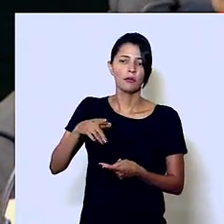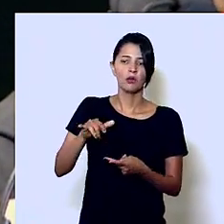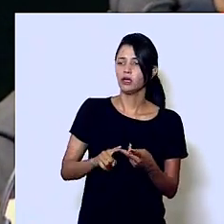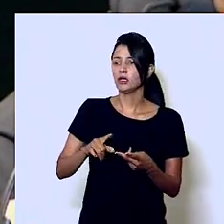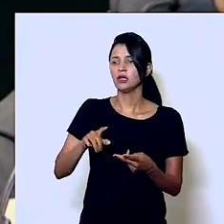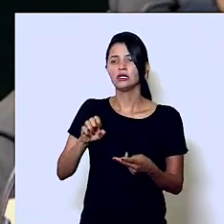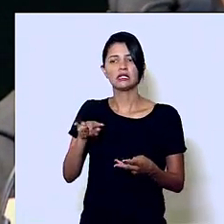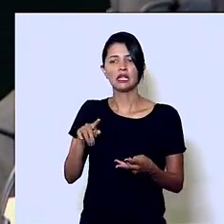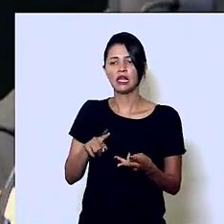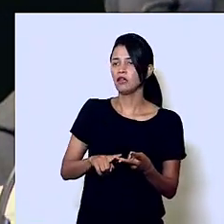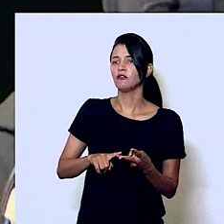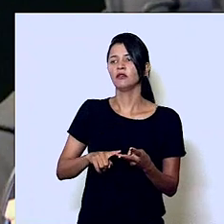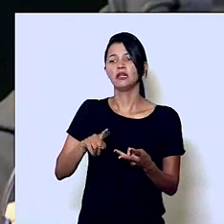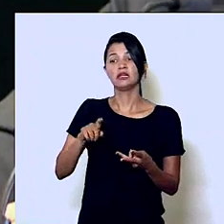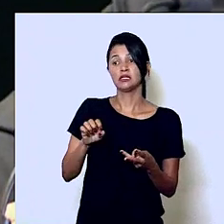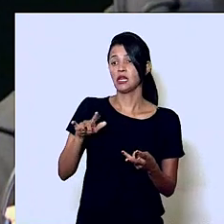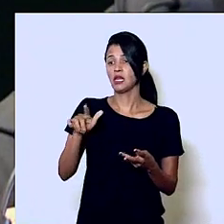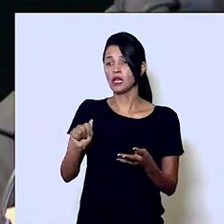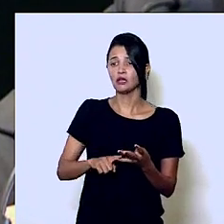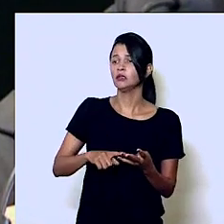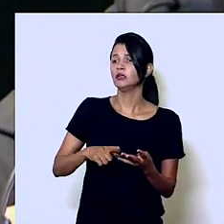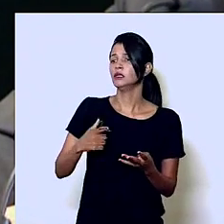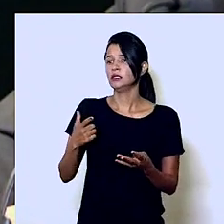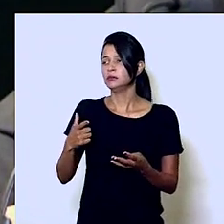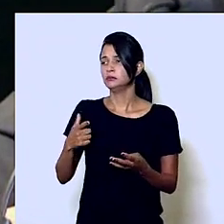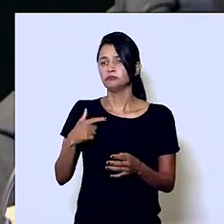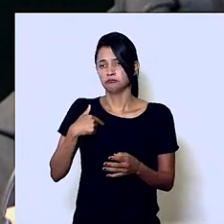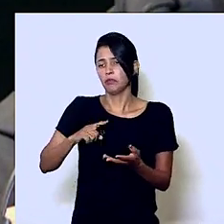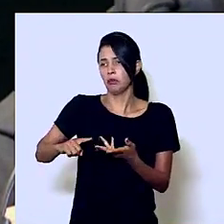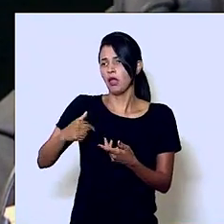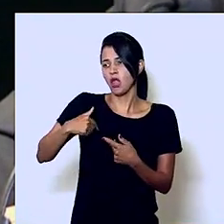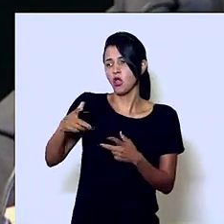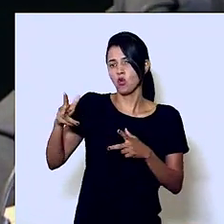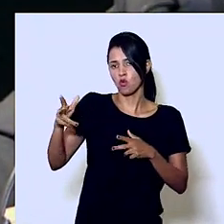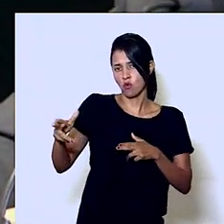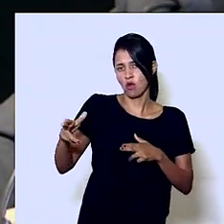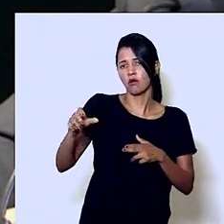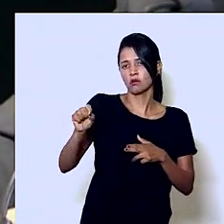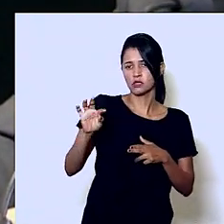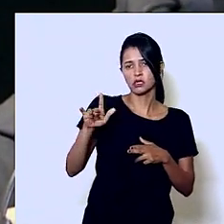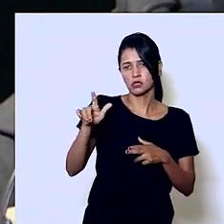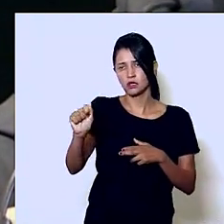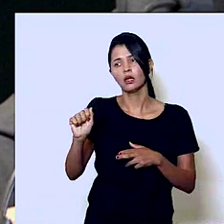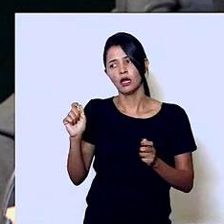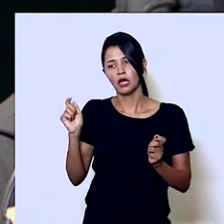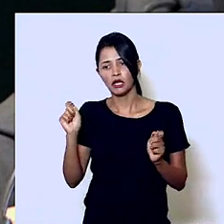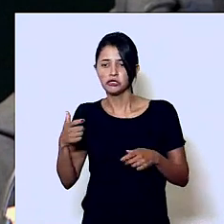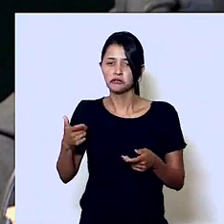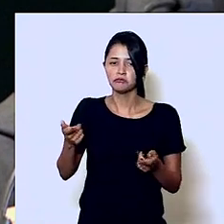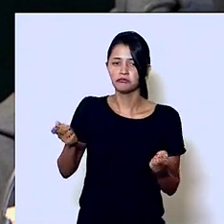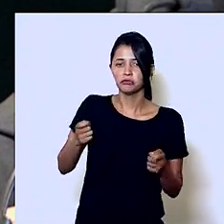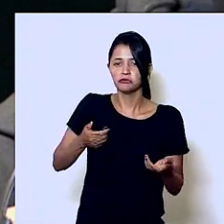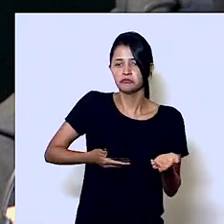Pestana, Pedro Luiz. Eu, como a Estela, tive a ventura de trabalhar em vários momentos distintos da